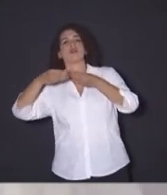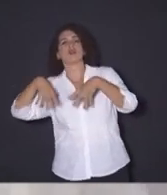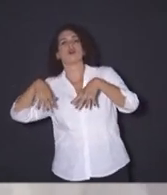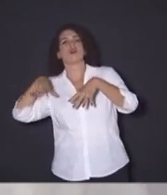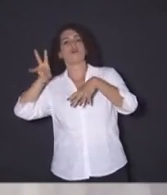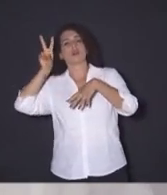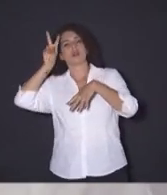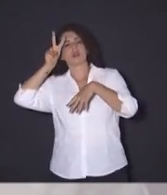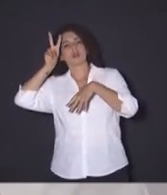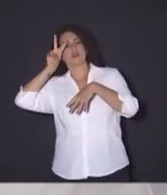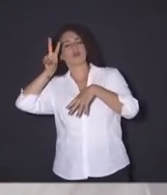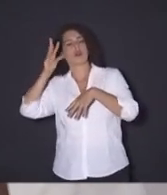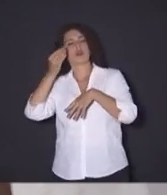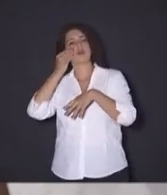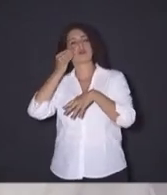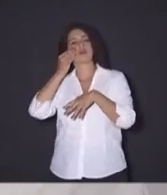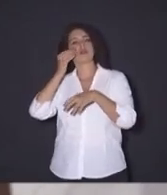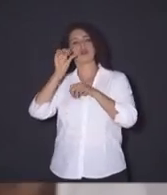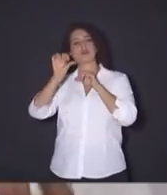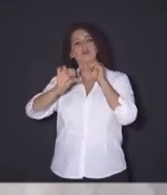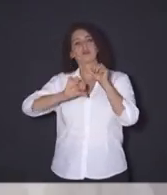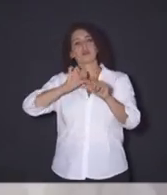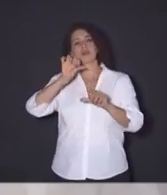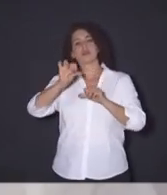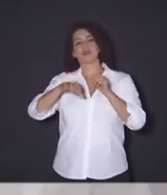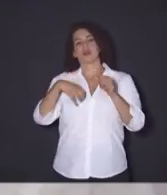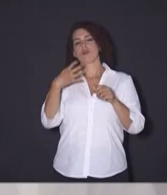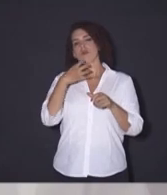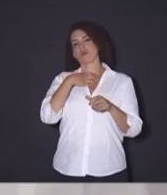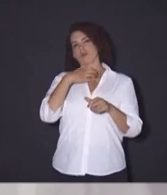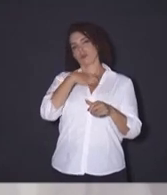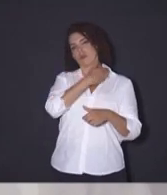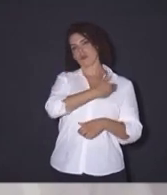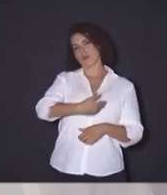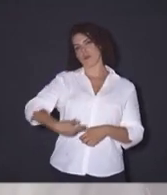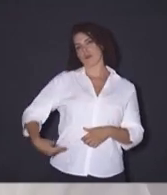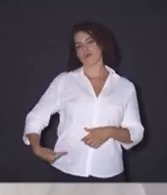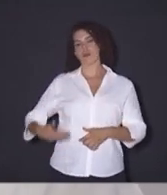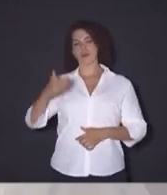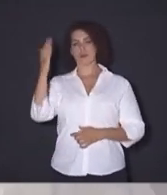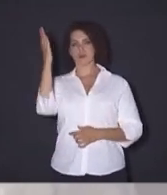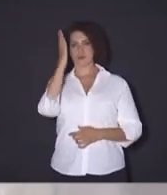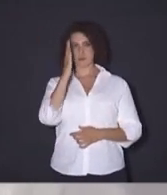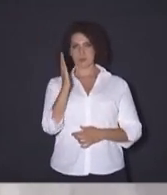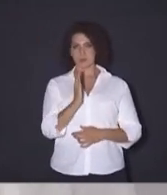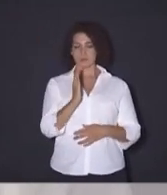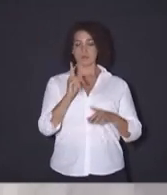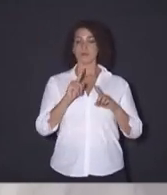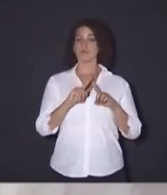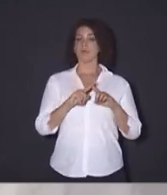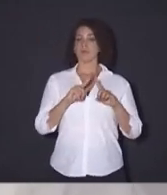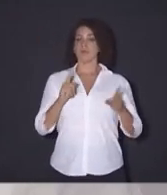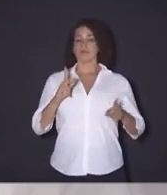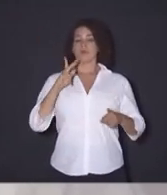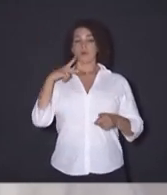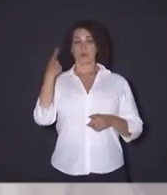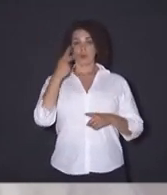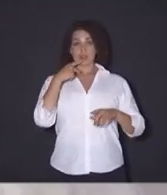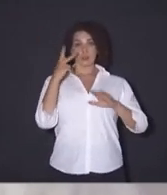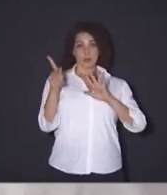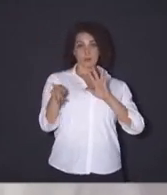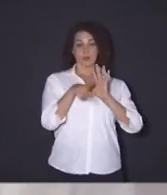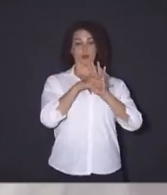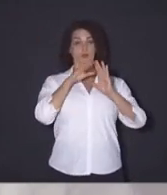histórico de tentativa de mudar a forma do estado funcionar no brasil mas as políticas de comunicação de forma